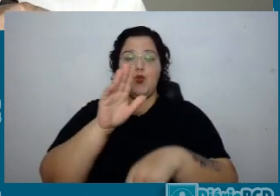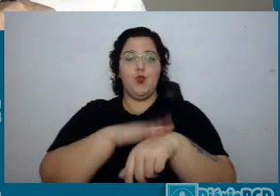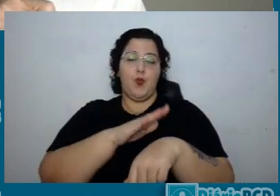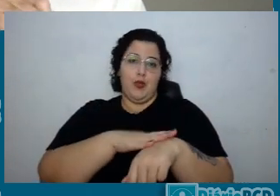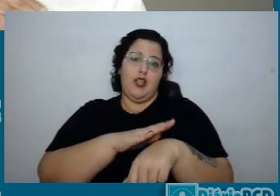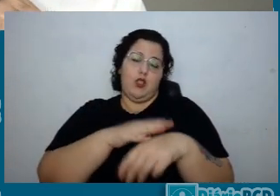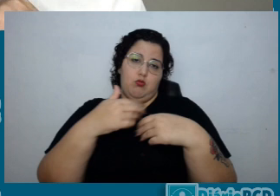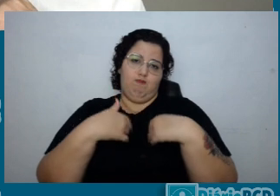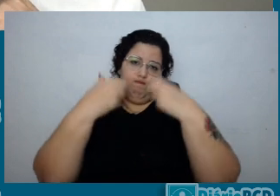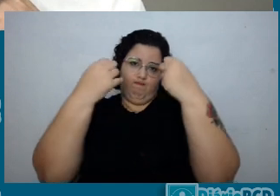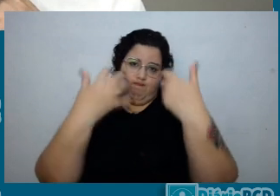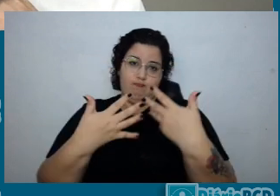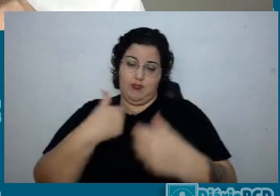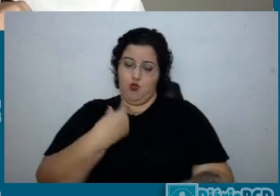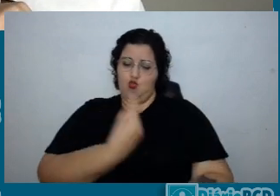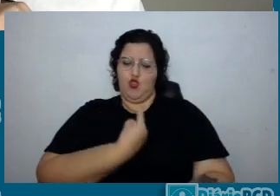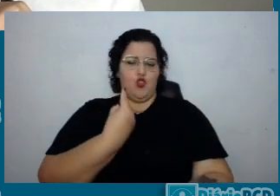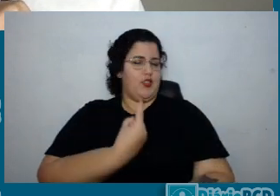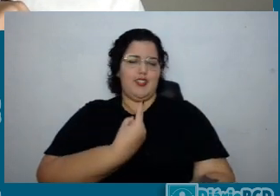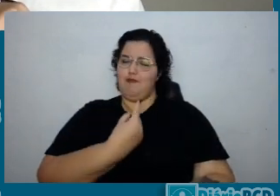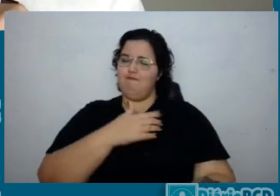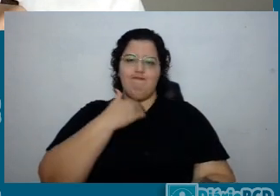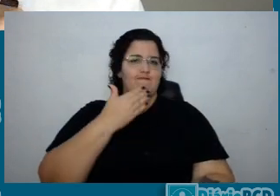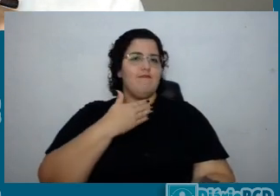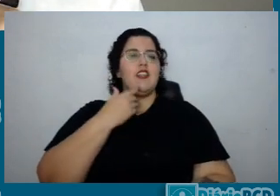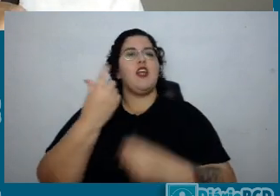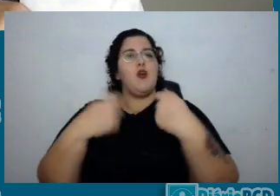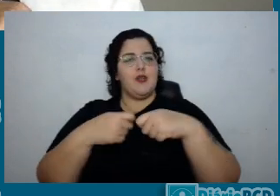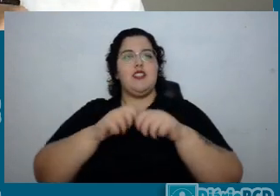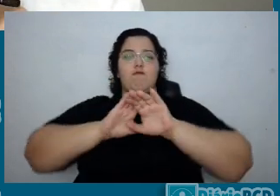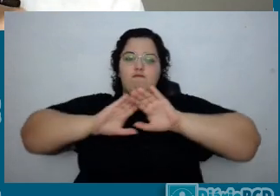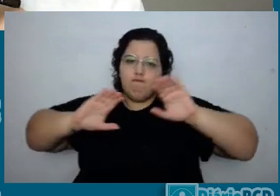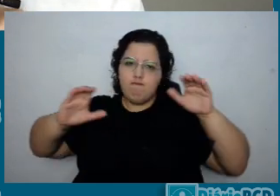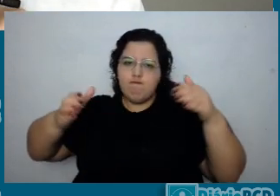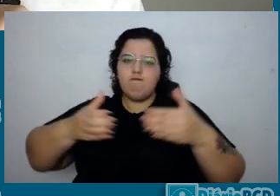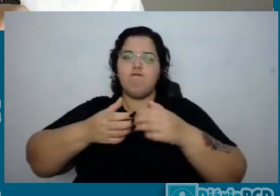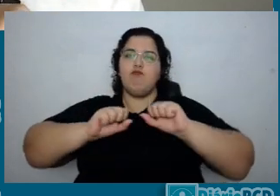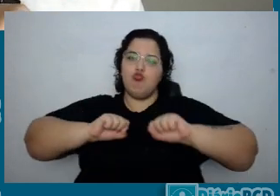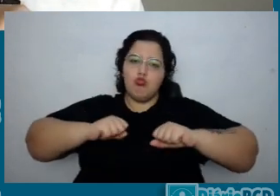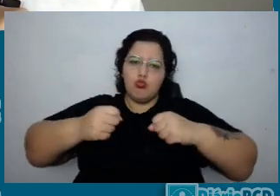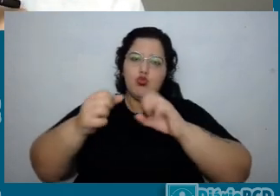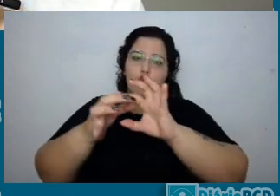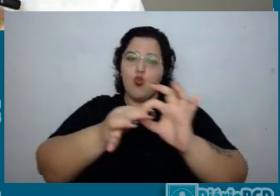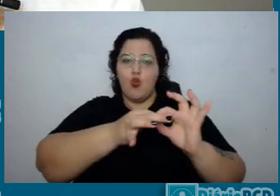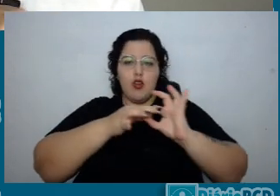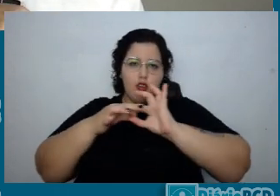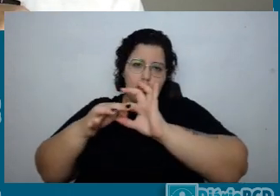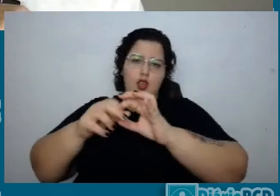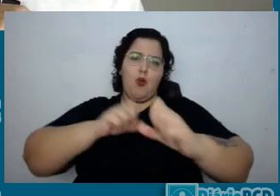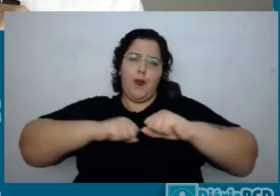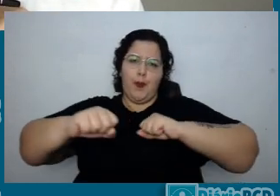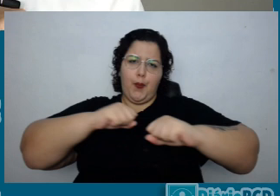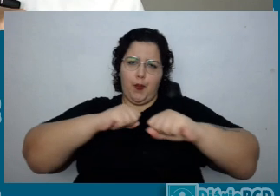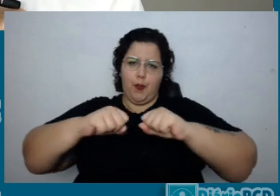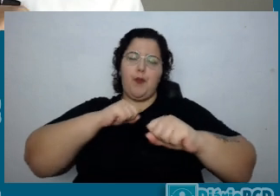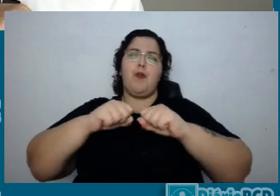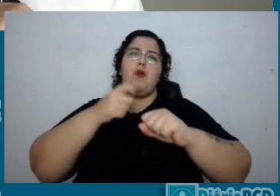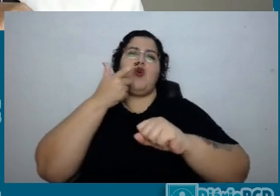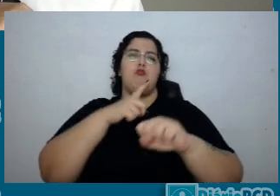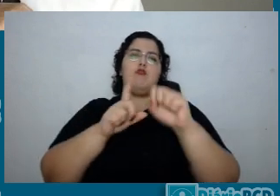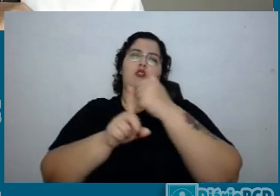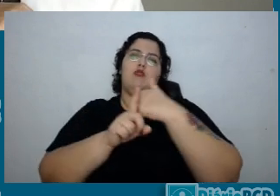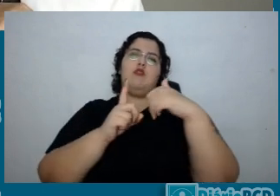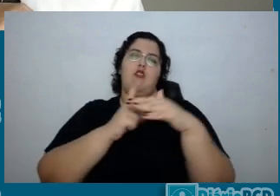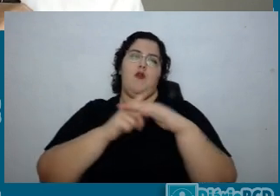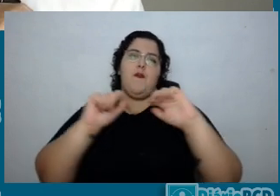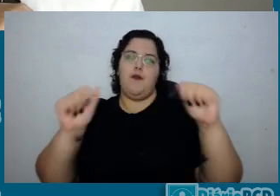assim que eu digo que sozinha a gente não faz nada, não. A gente precisa dessa união e da criticidade dos movimentos sociais também.